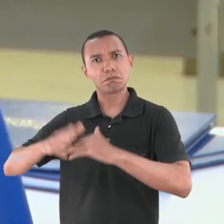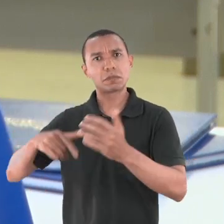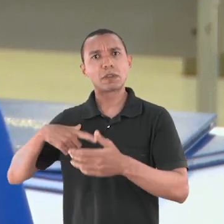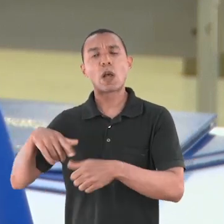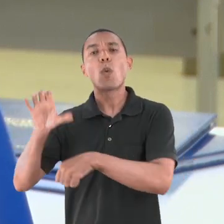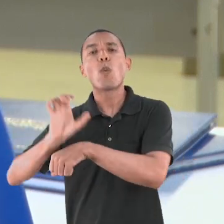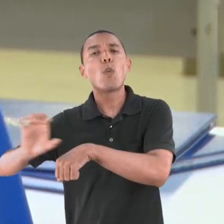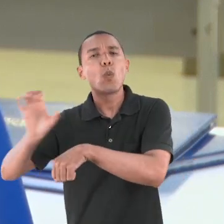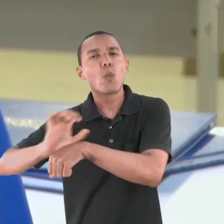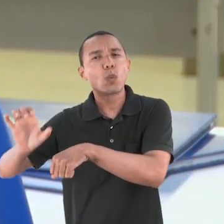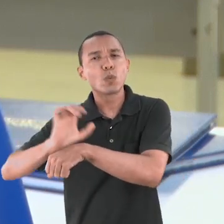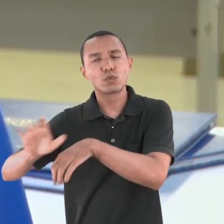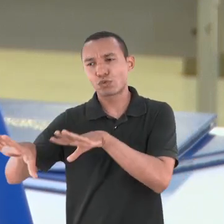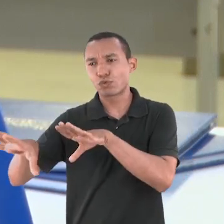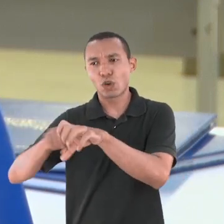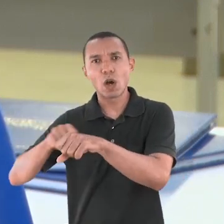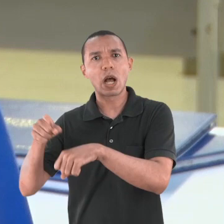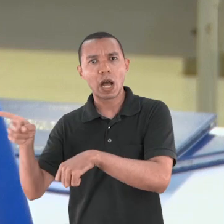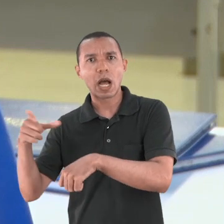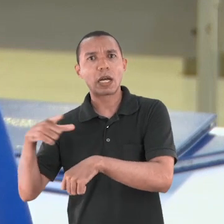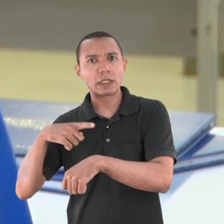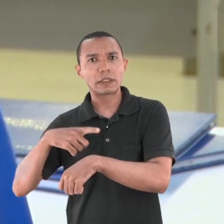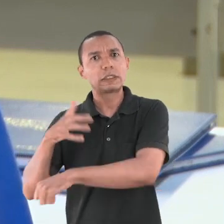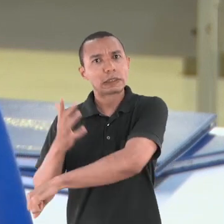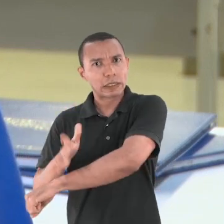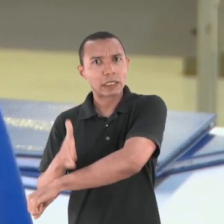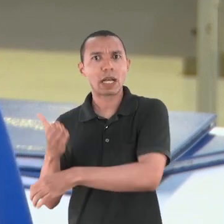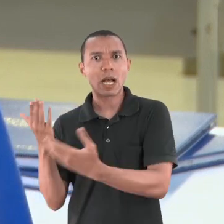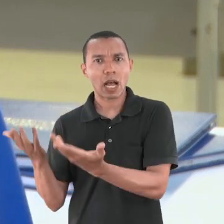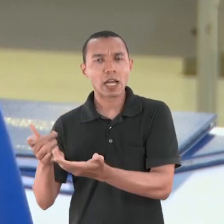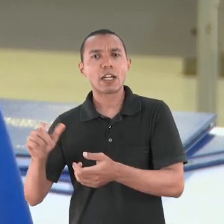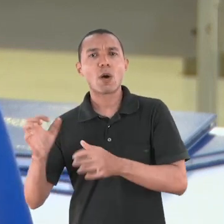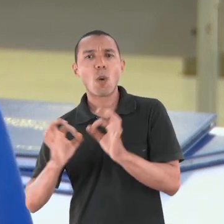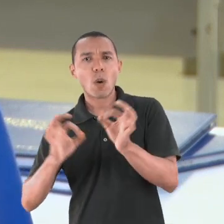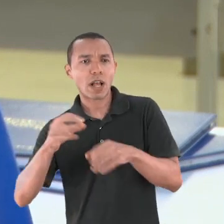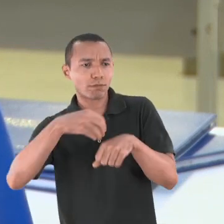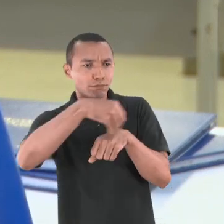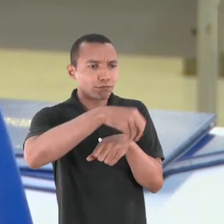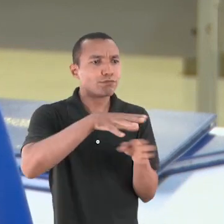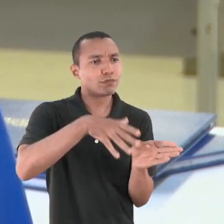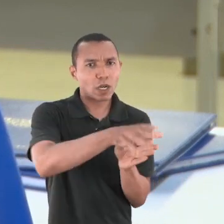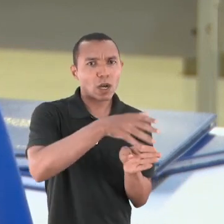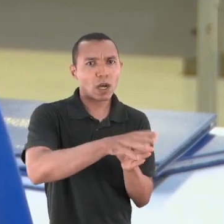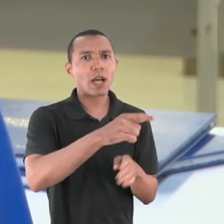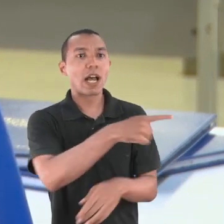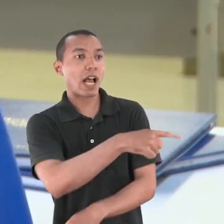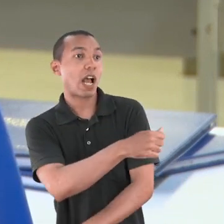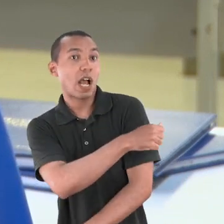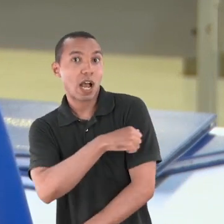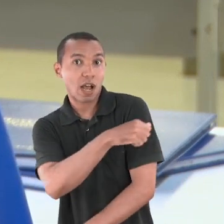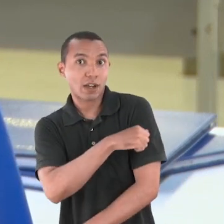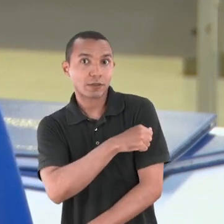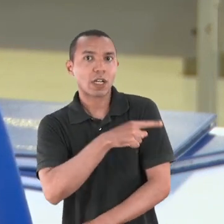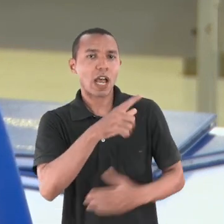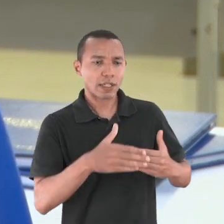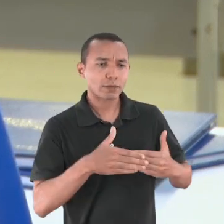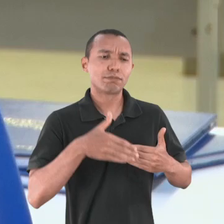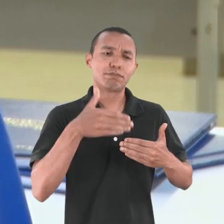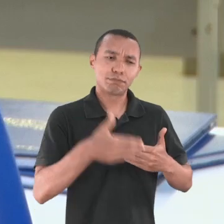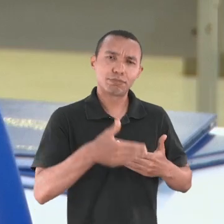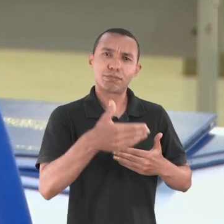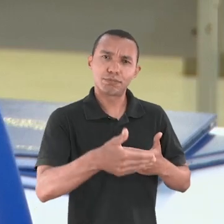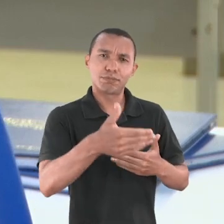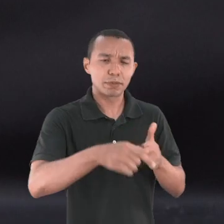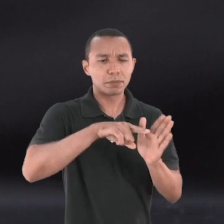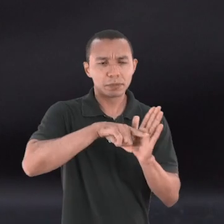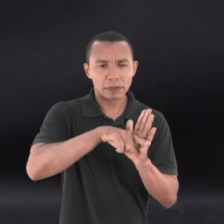fase. Então ele é o profissional que tem uma capacitação durante o curso para fazer essa